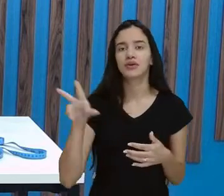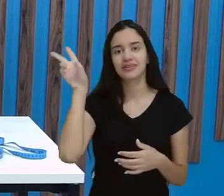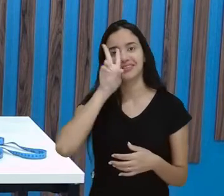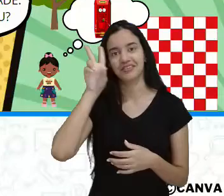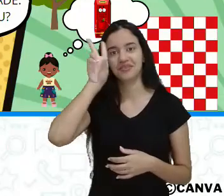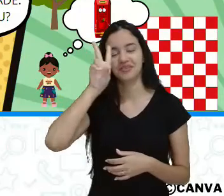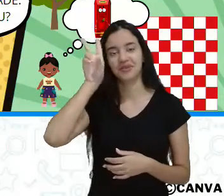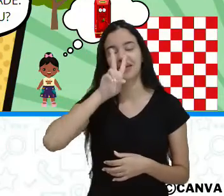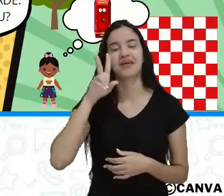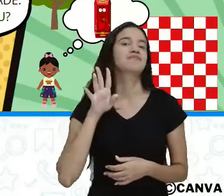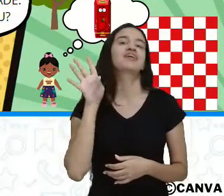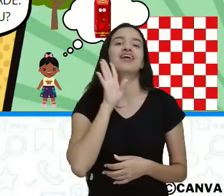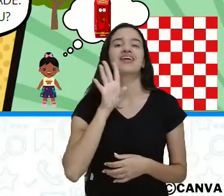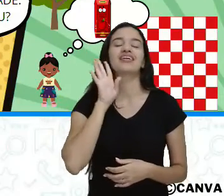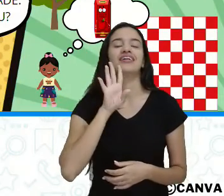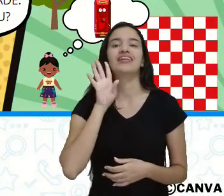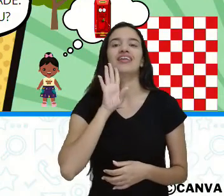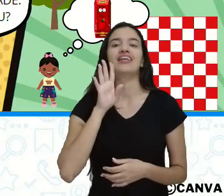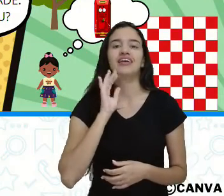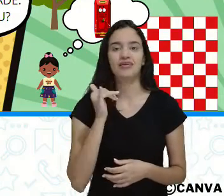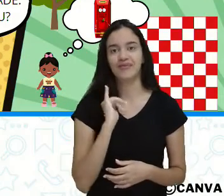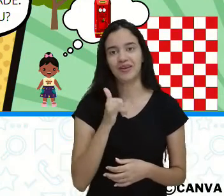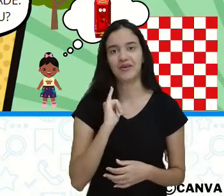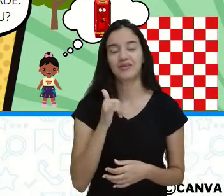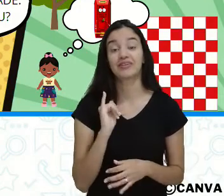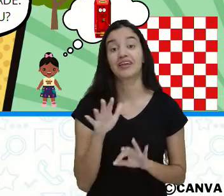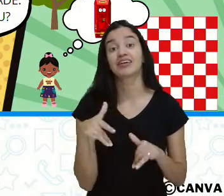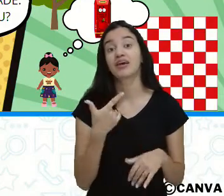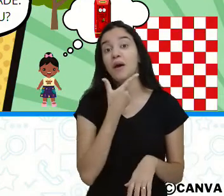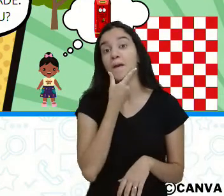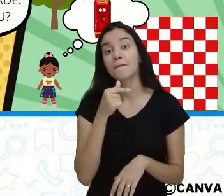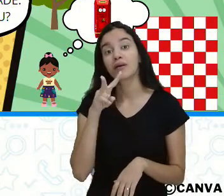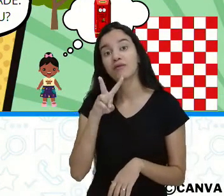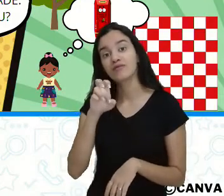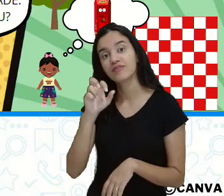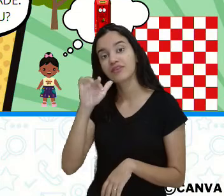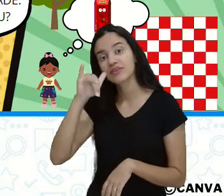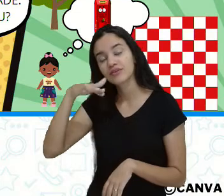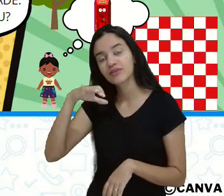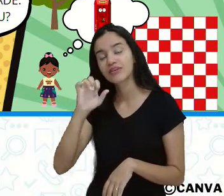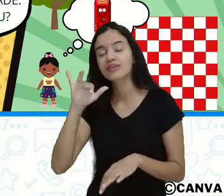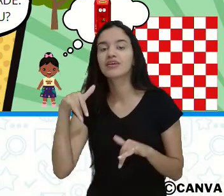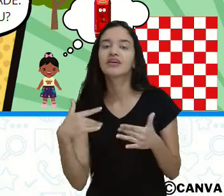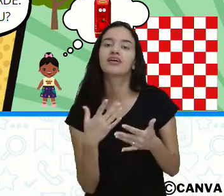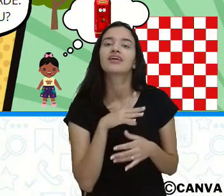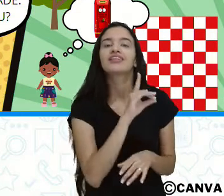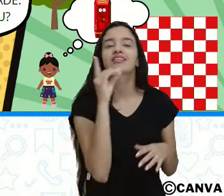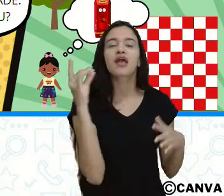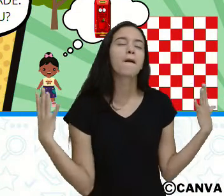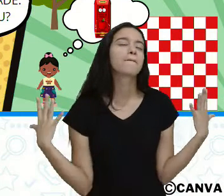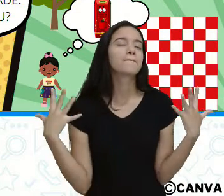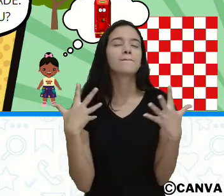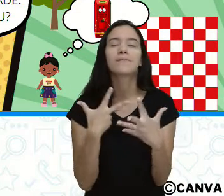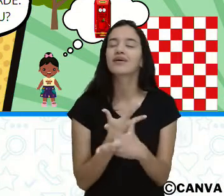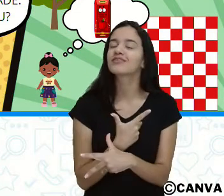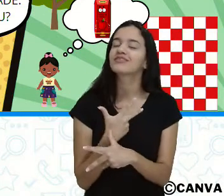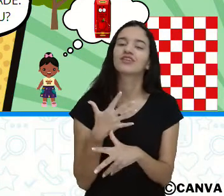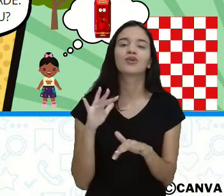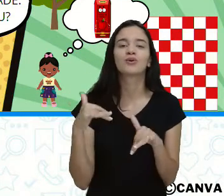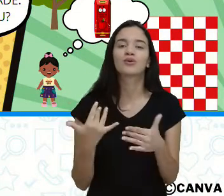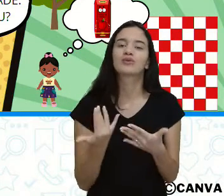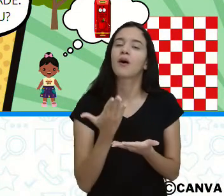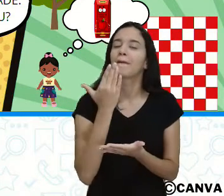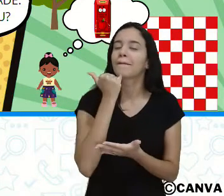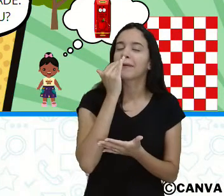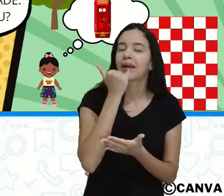bem legal para contar para vocês que a professora Verônica ela fez. Preste atenção aí. Dia maravilhoso para um